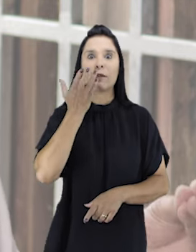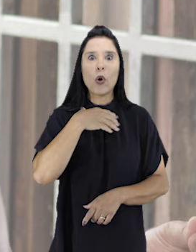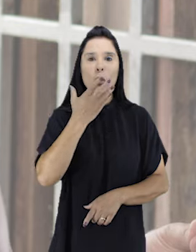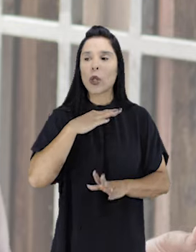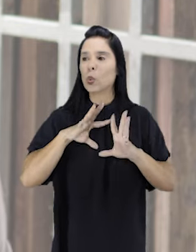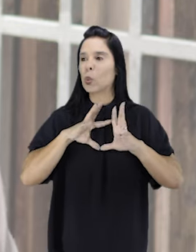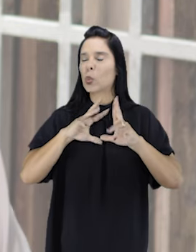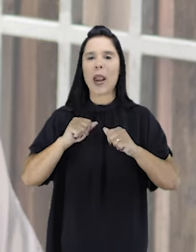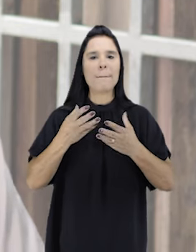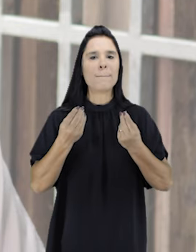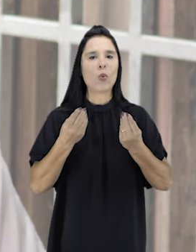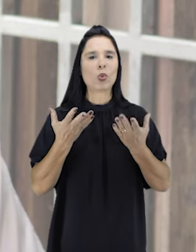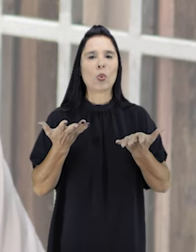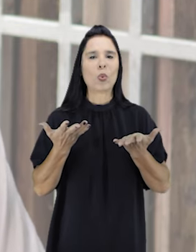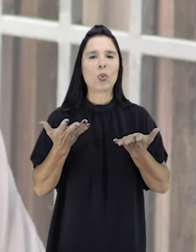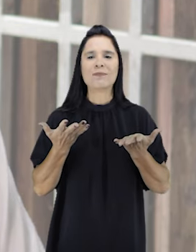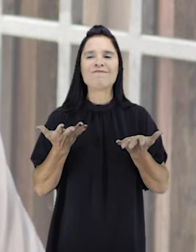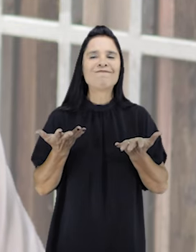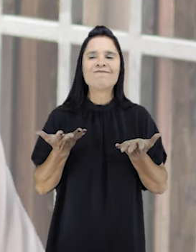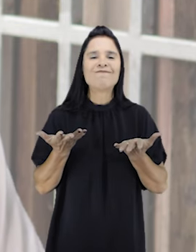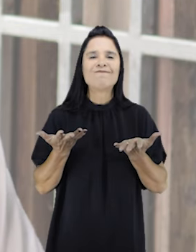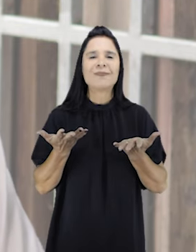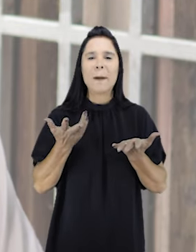inclusive frutas. Tudo isso era muito